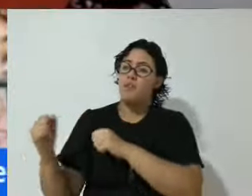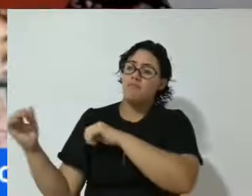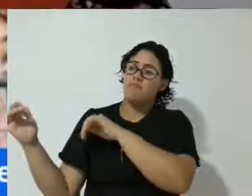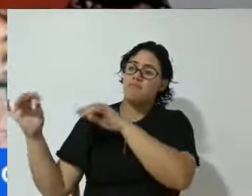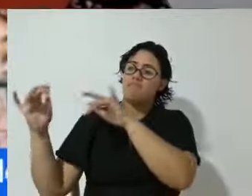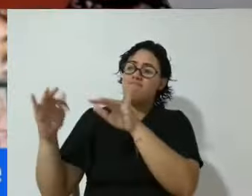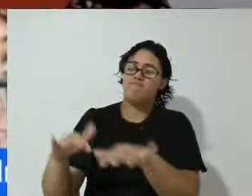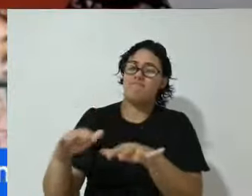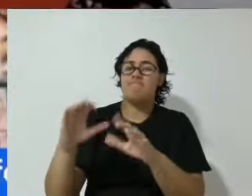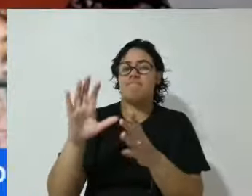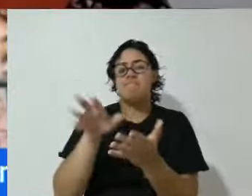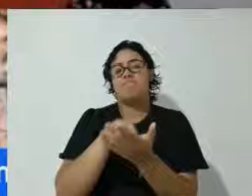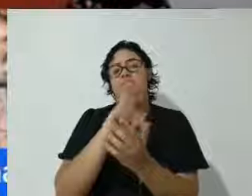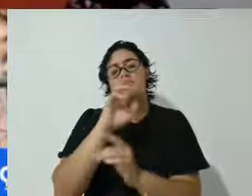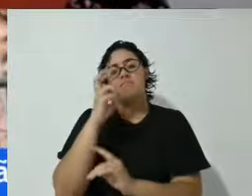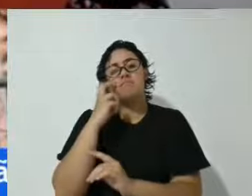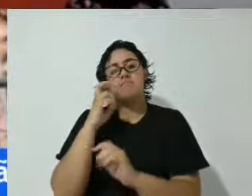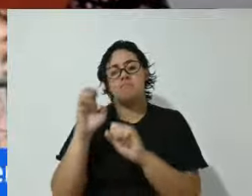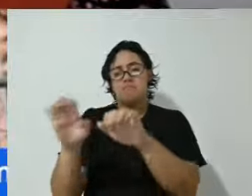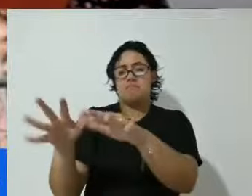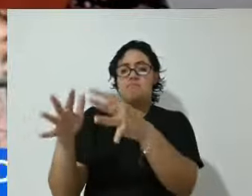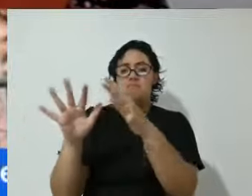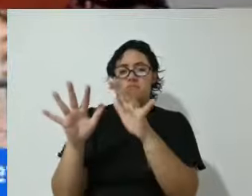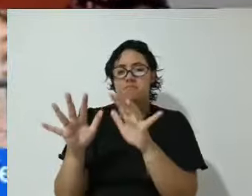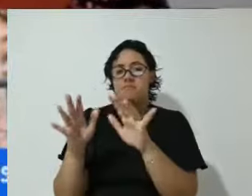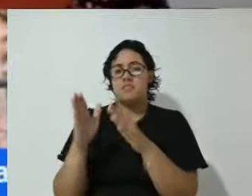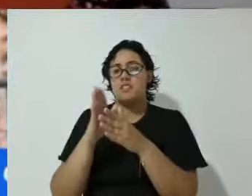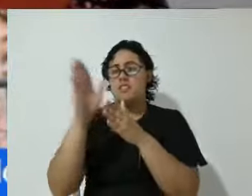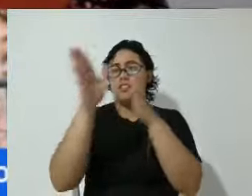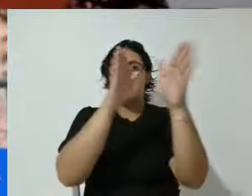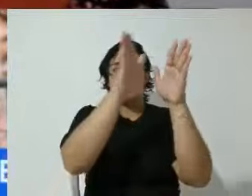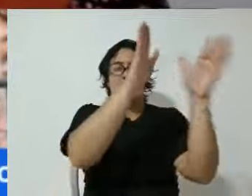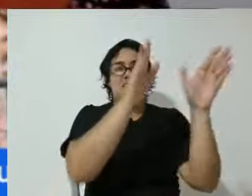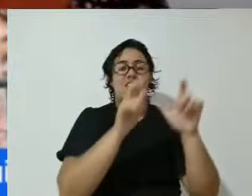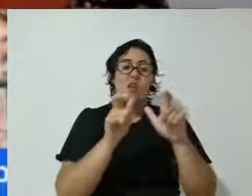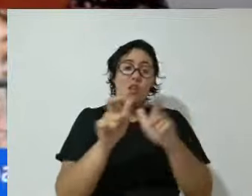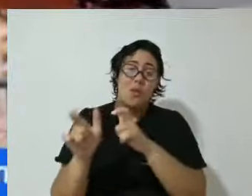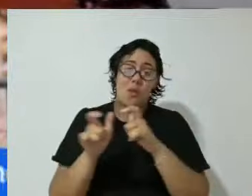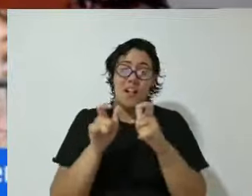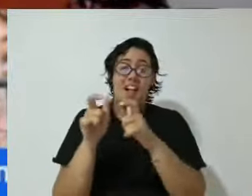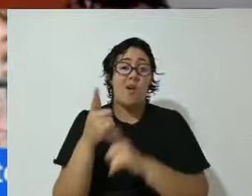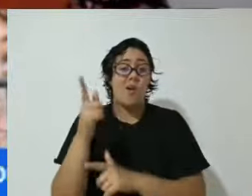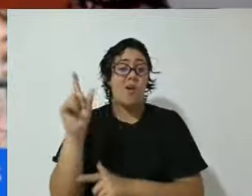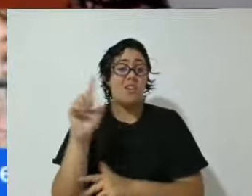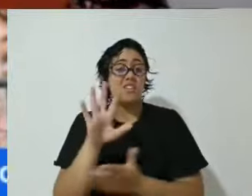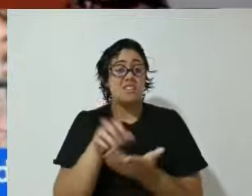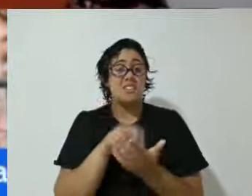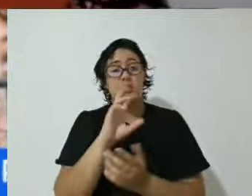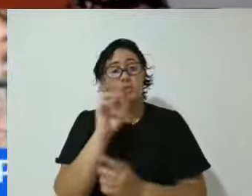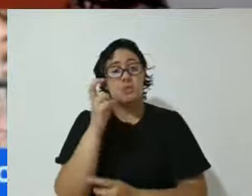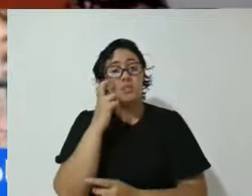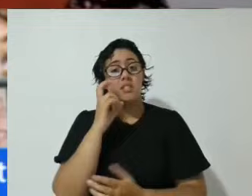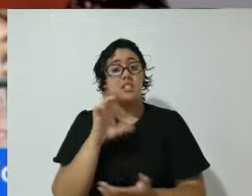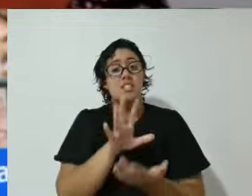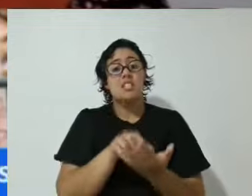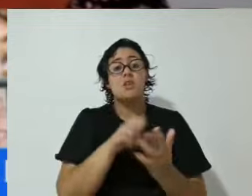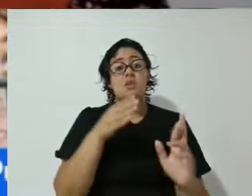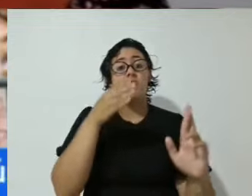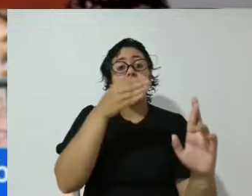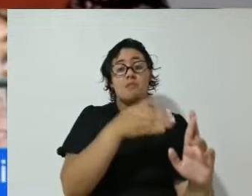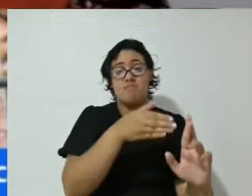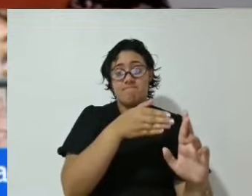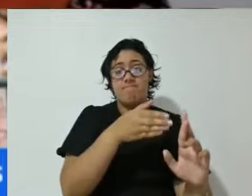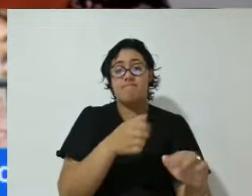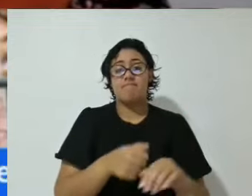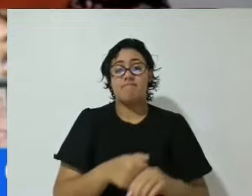Cultural brilhando, indo para outras regionais, indo para outros centros culturais, centros de referência. A gente precisa, e uma coisa